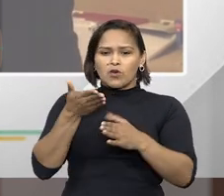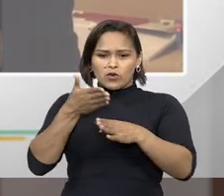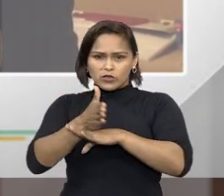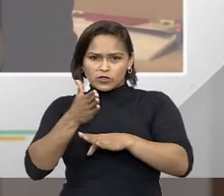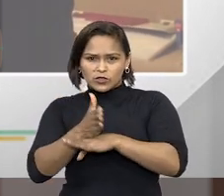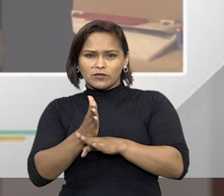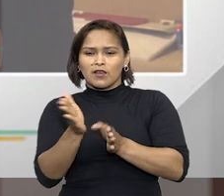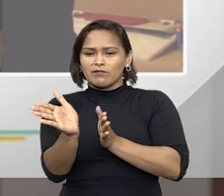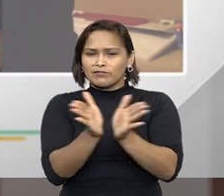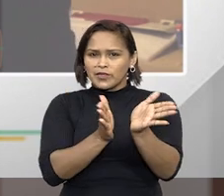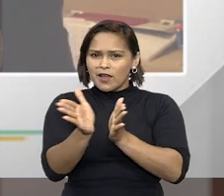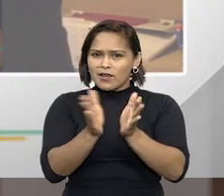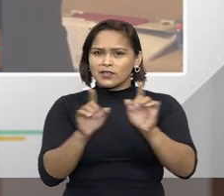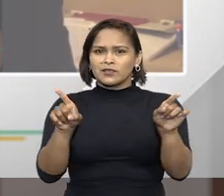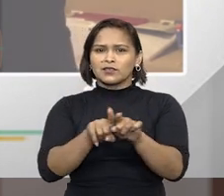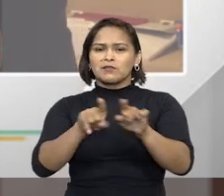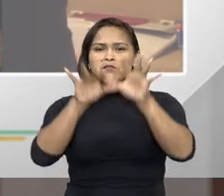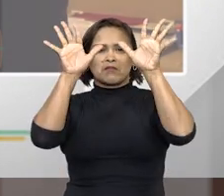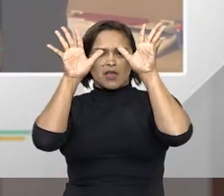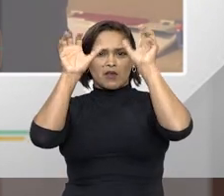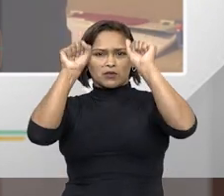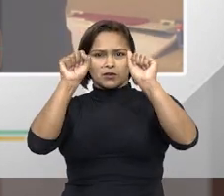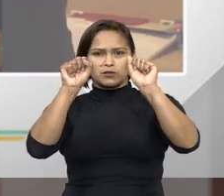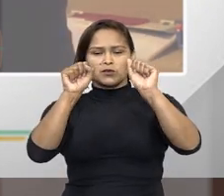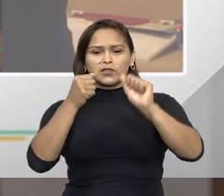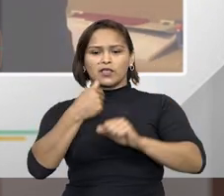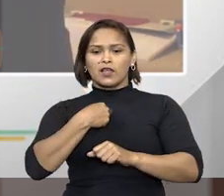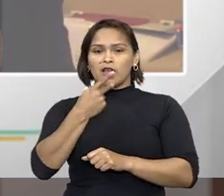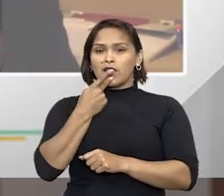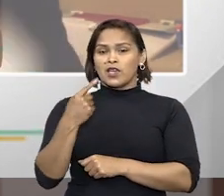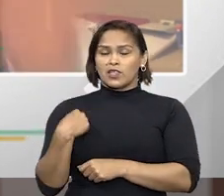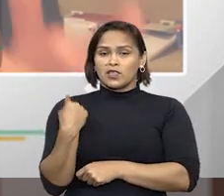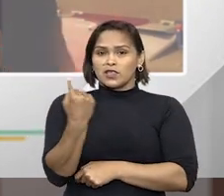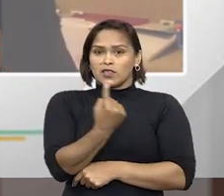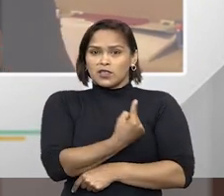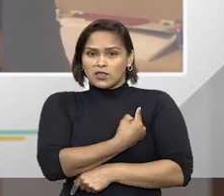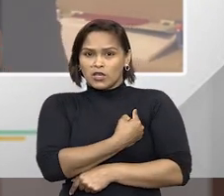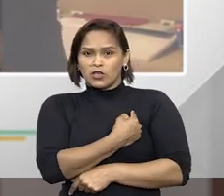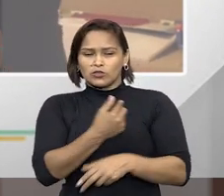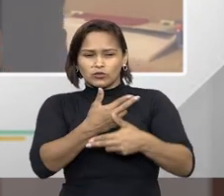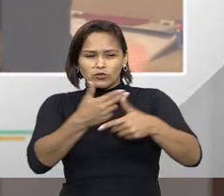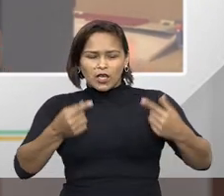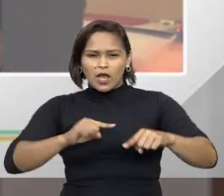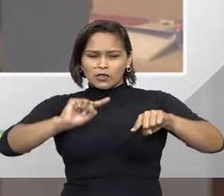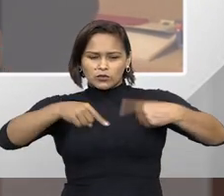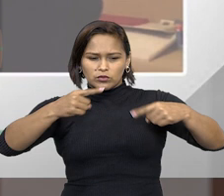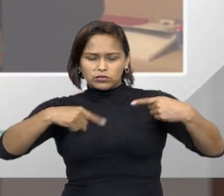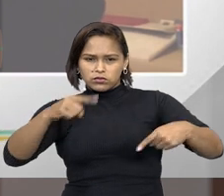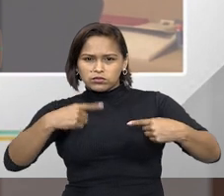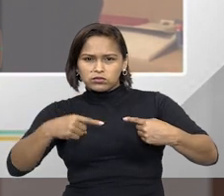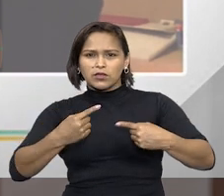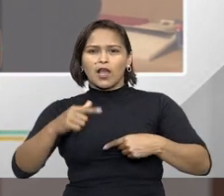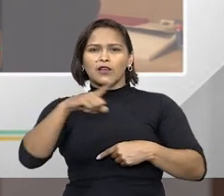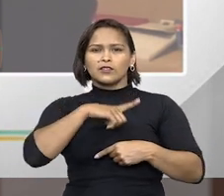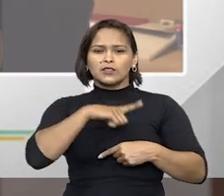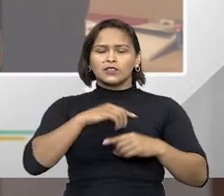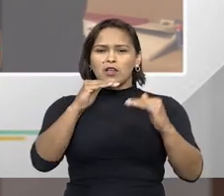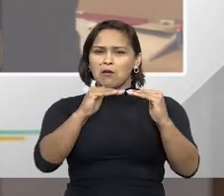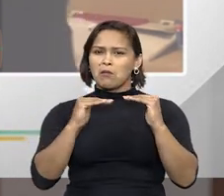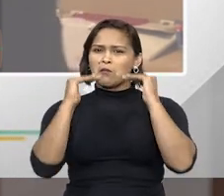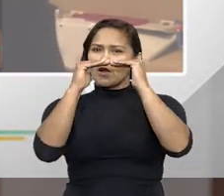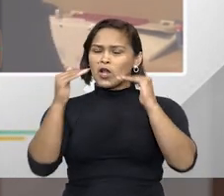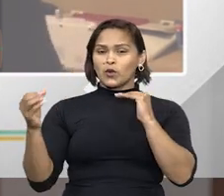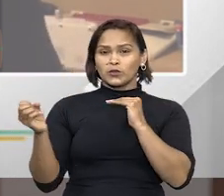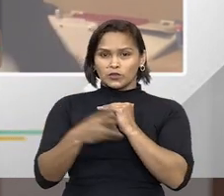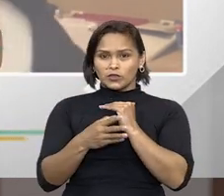tiveram acesso também ao tribunal. E a gente, com tanto desafio, porque se tratava então de uma corte